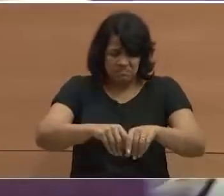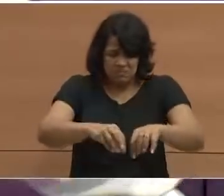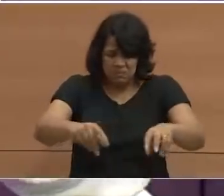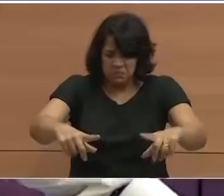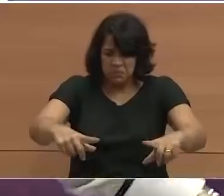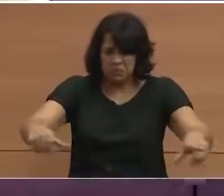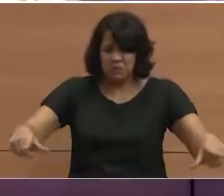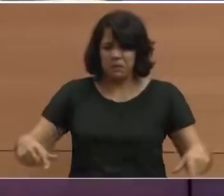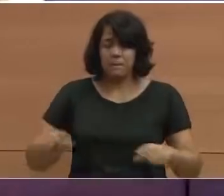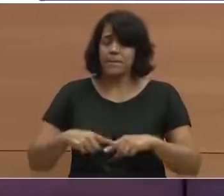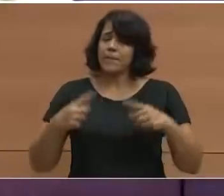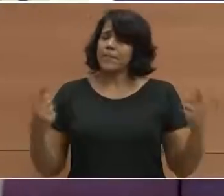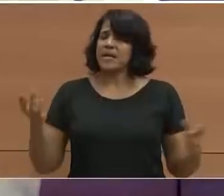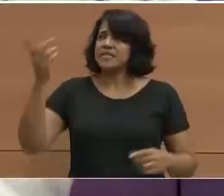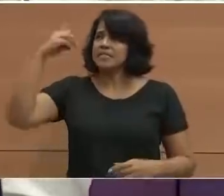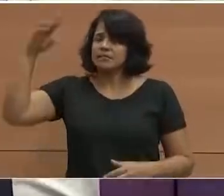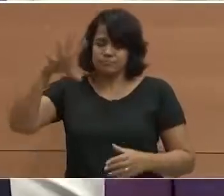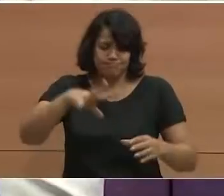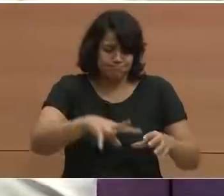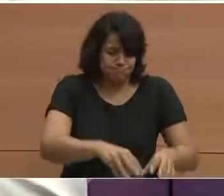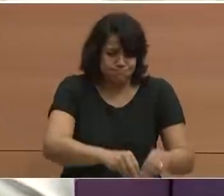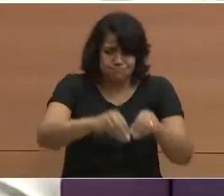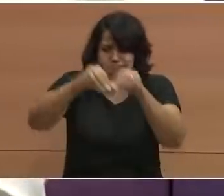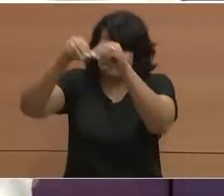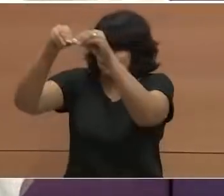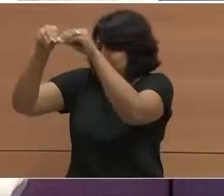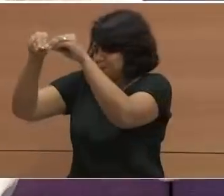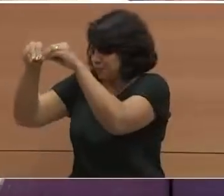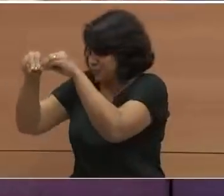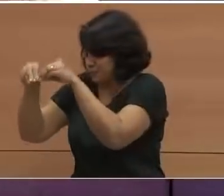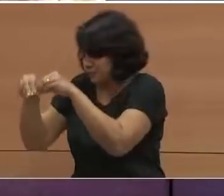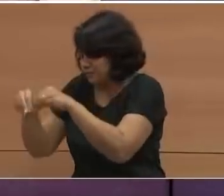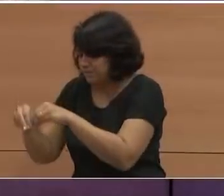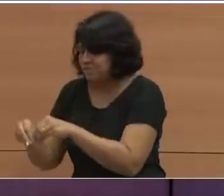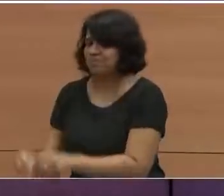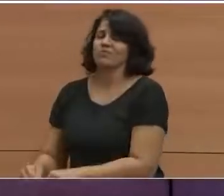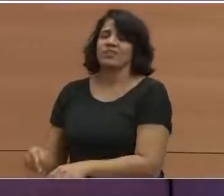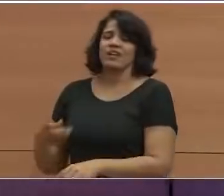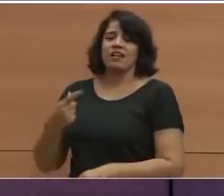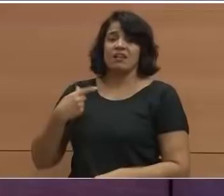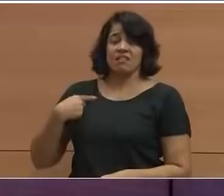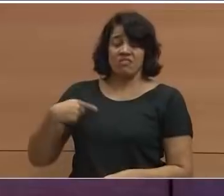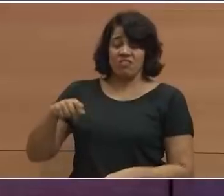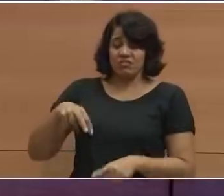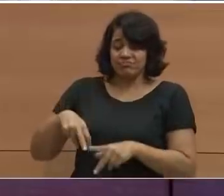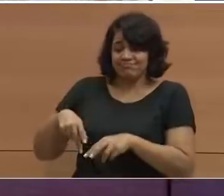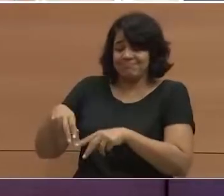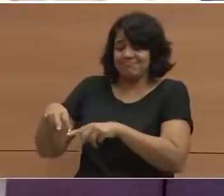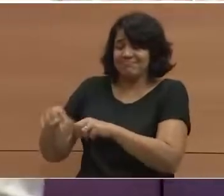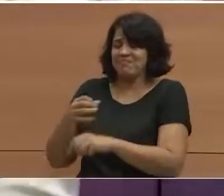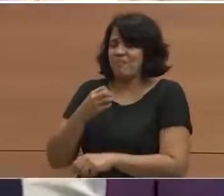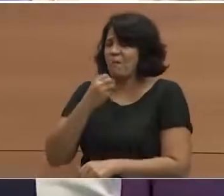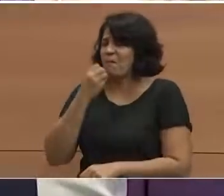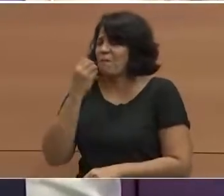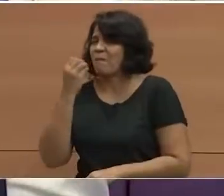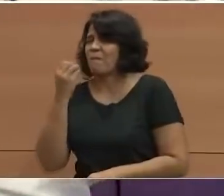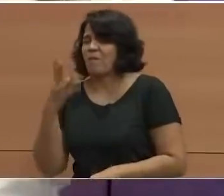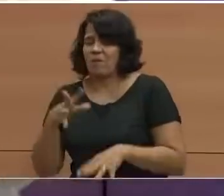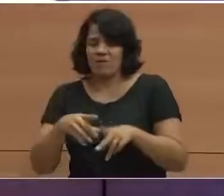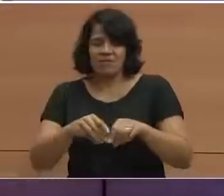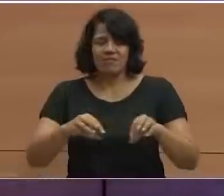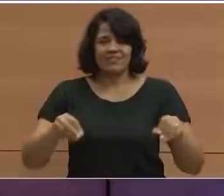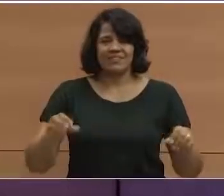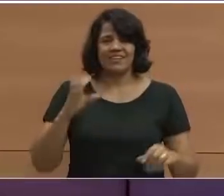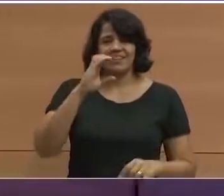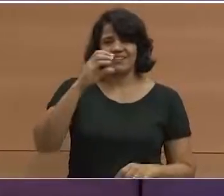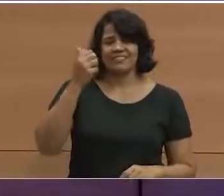dessa situação. Hoje nós estamos indo já para a boa terra de Canaã. Hoje nós olhamos uns